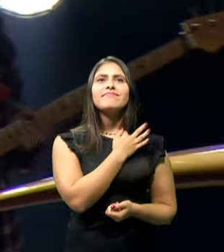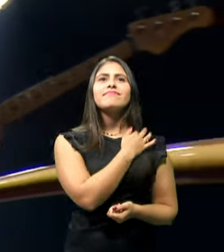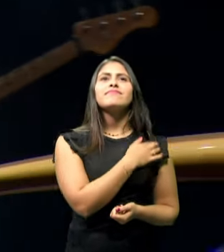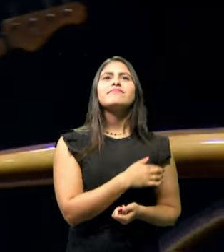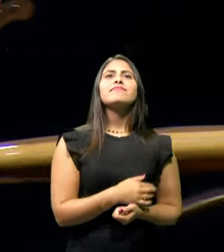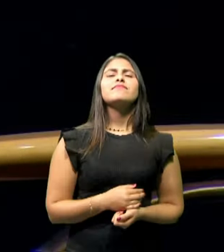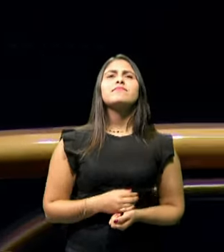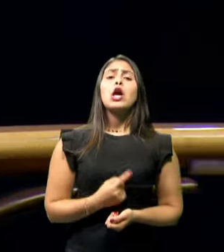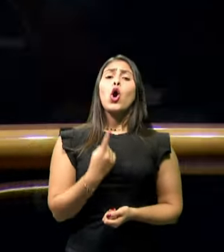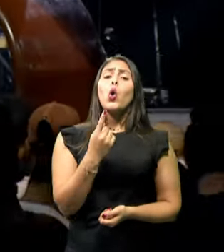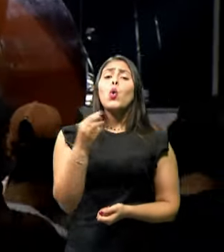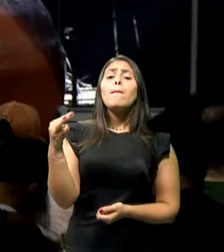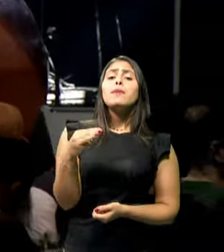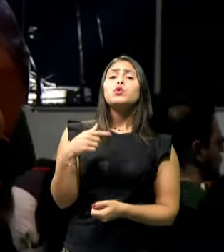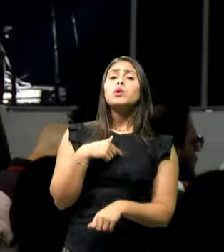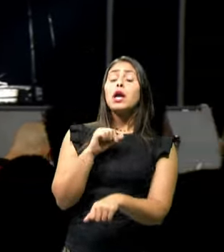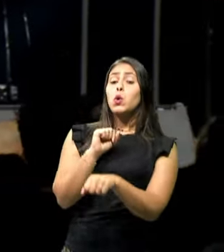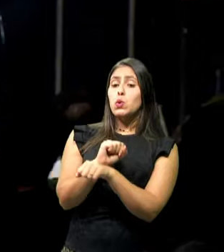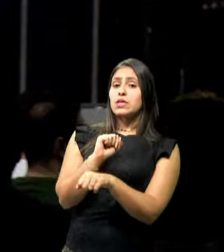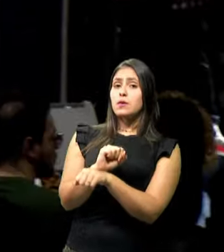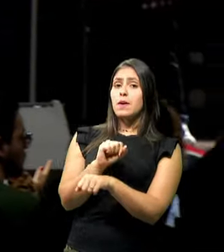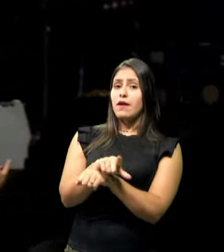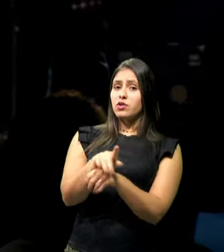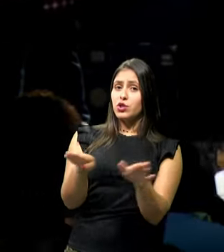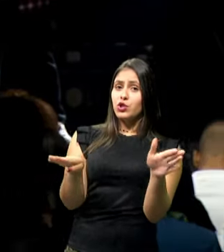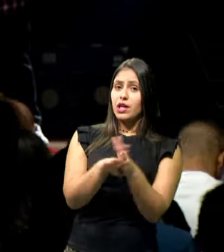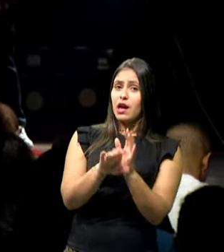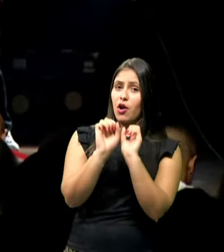Eu vou dar mais um minuto e vou orar por essas pessoas aqui.